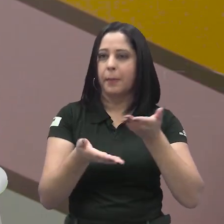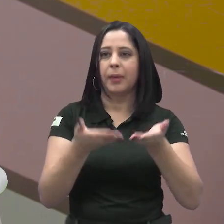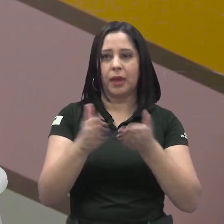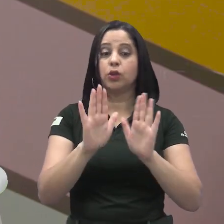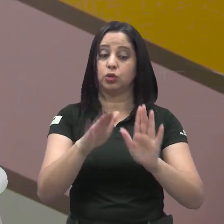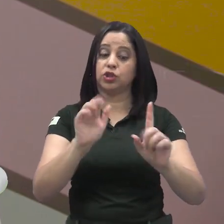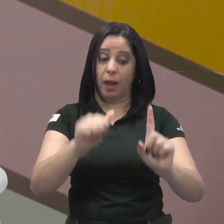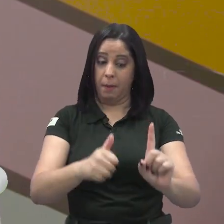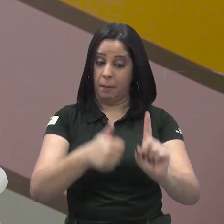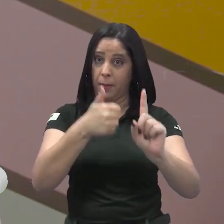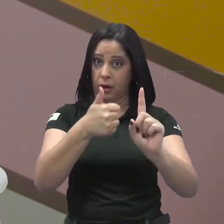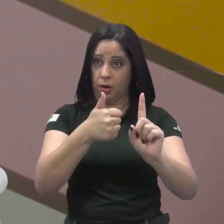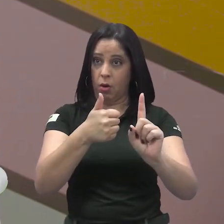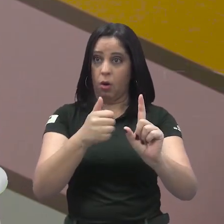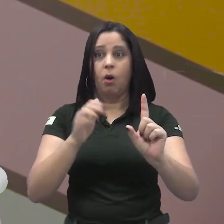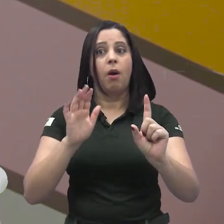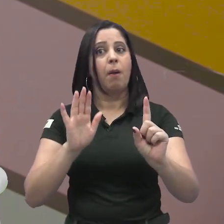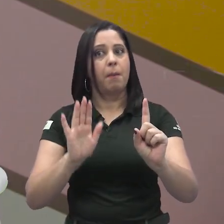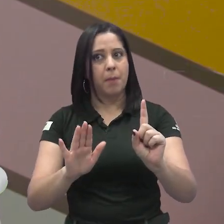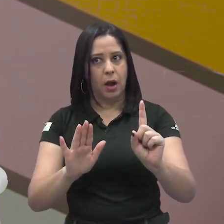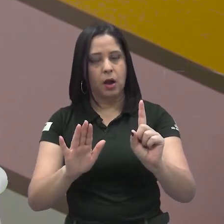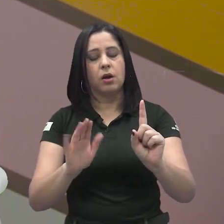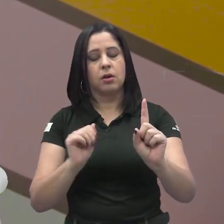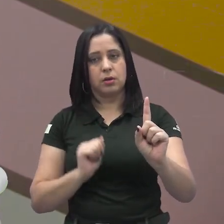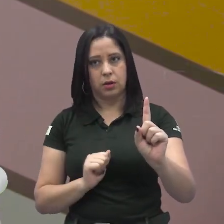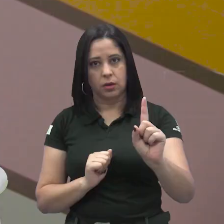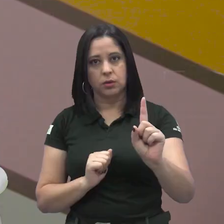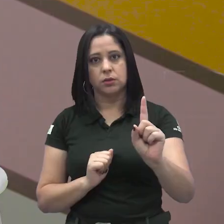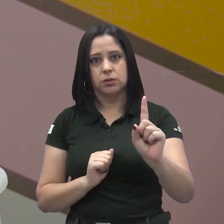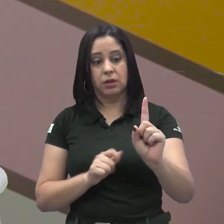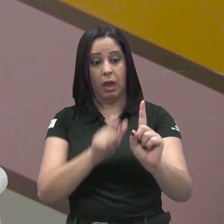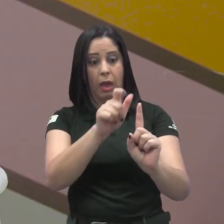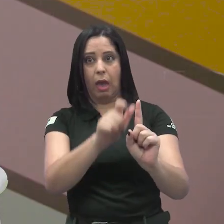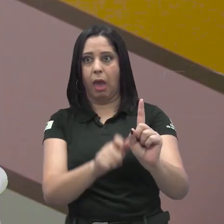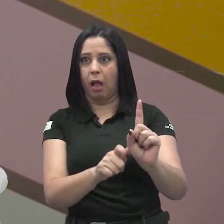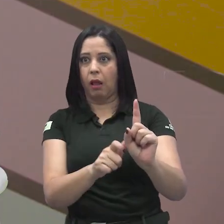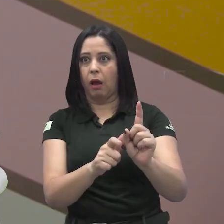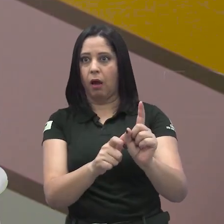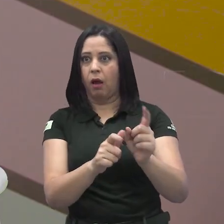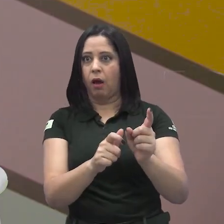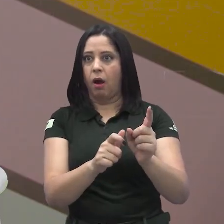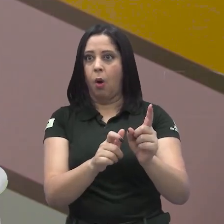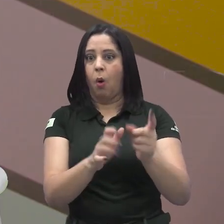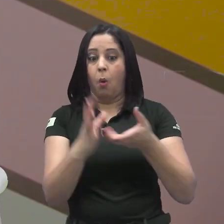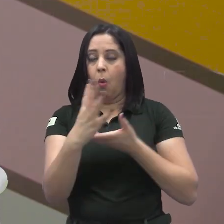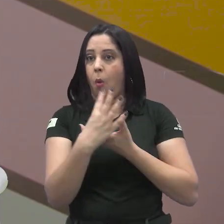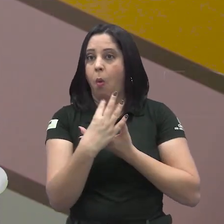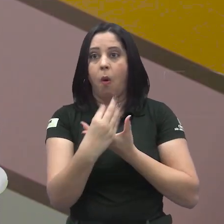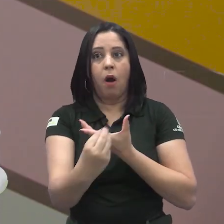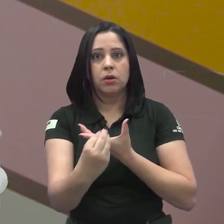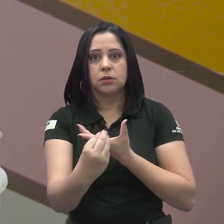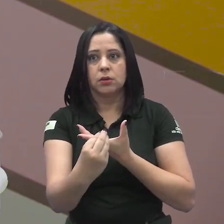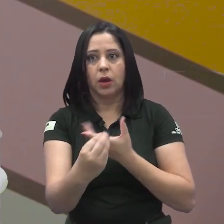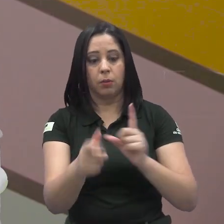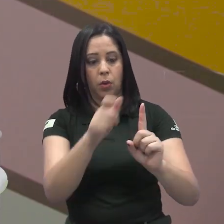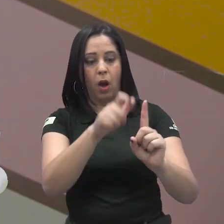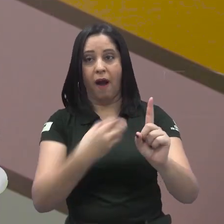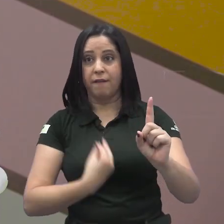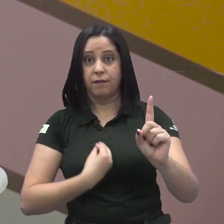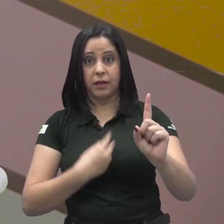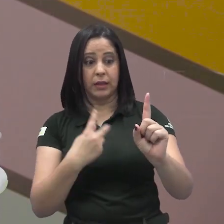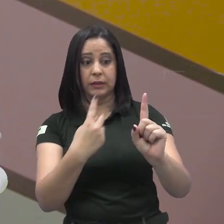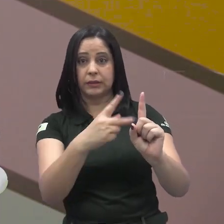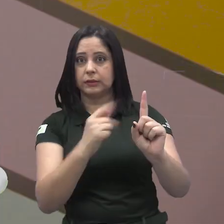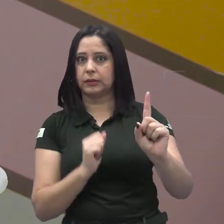melhoraram bastante, mas é um exemplo realmente muito, muito claro de como que todo o estilo de vida,